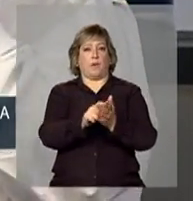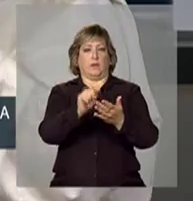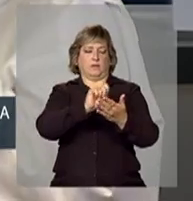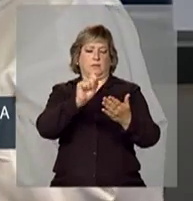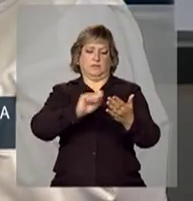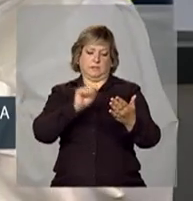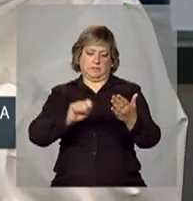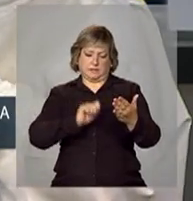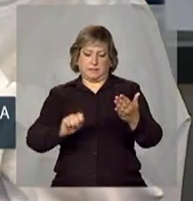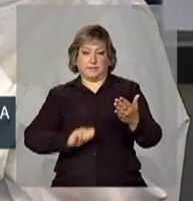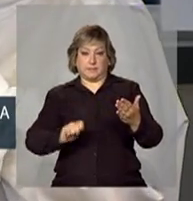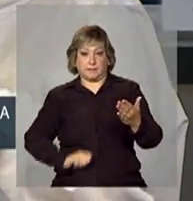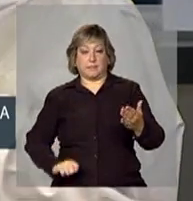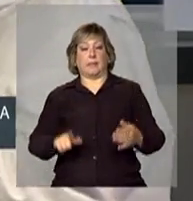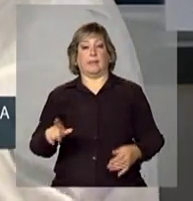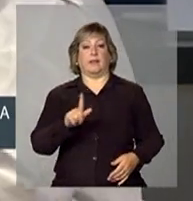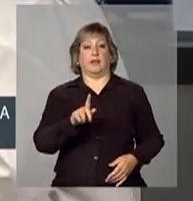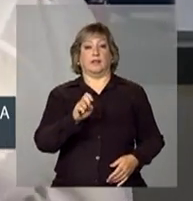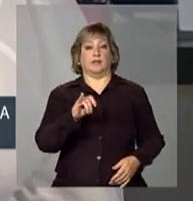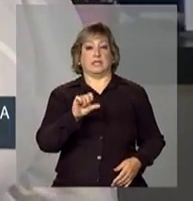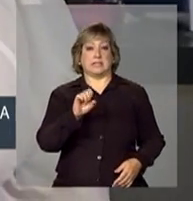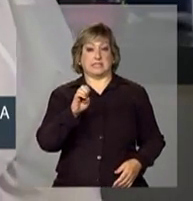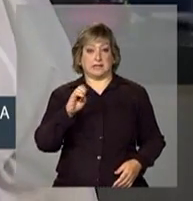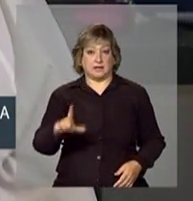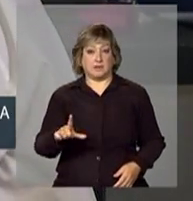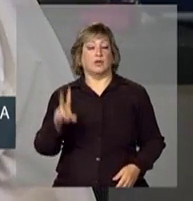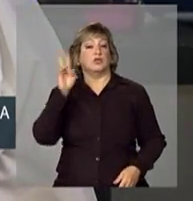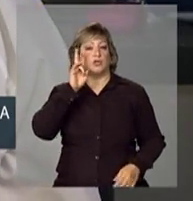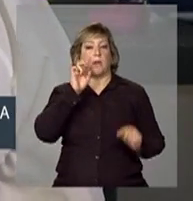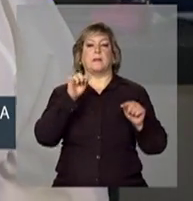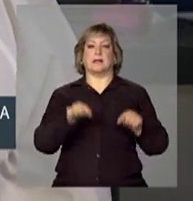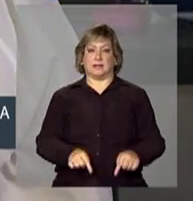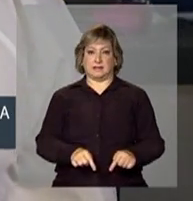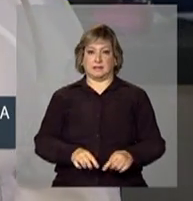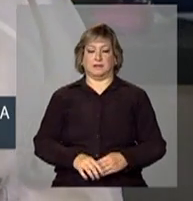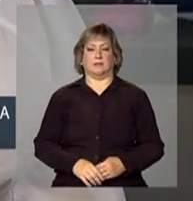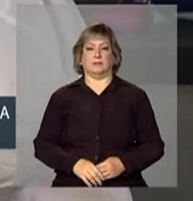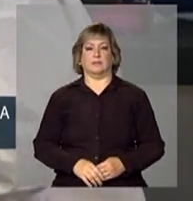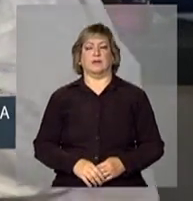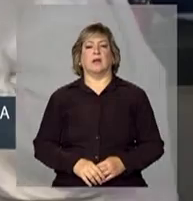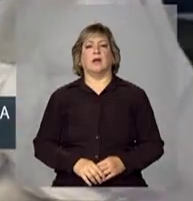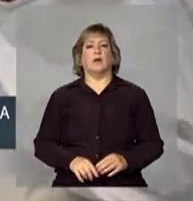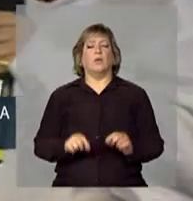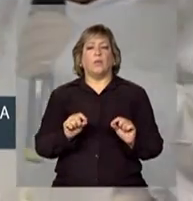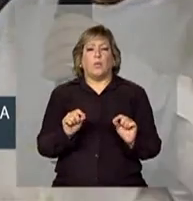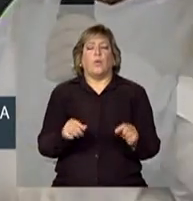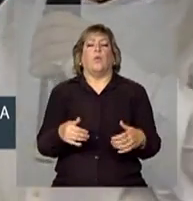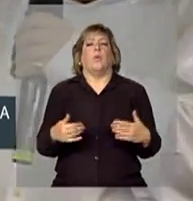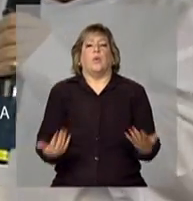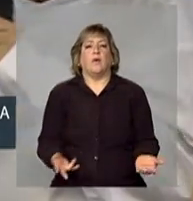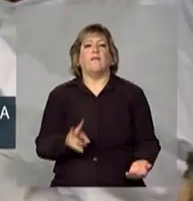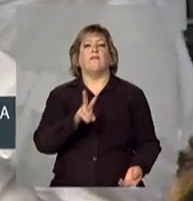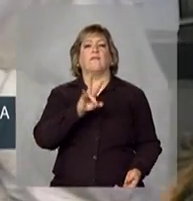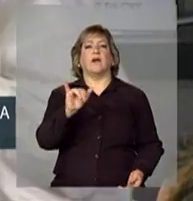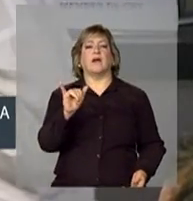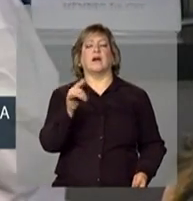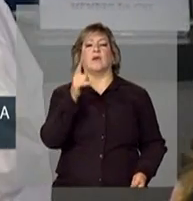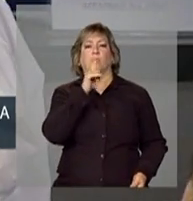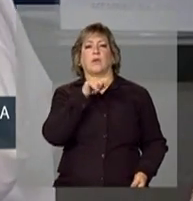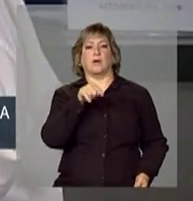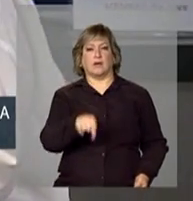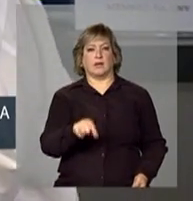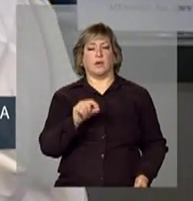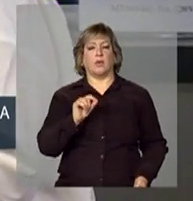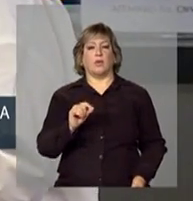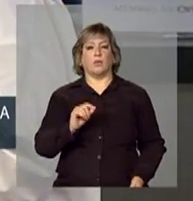pessoal do general Ernesto Geisel sobre isso. Tá? O que vai acontecer? O resultado é, o